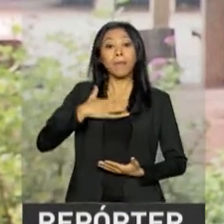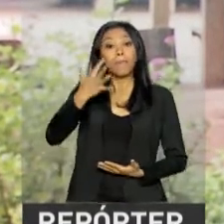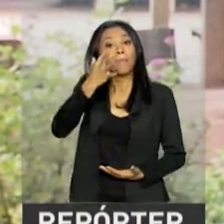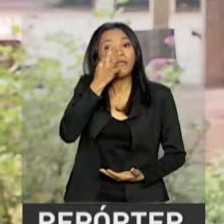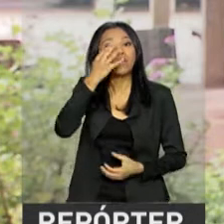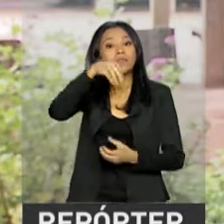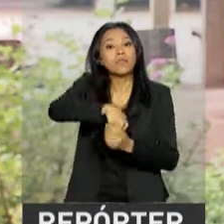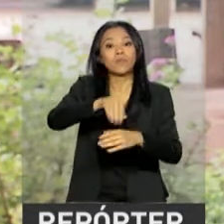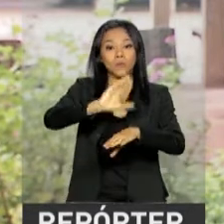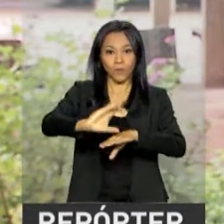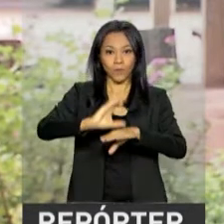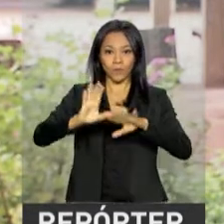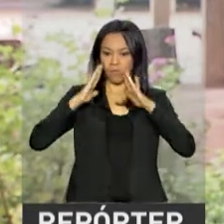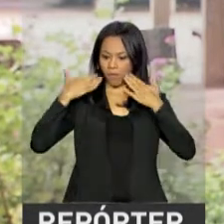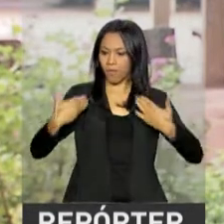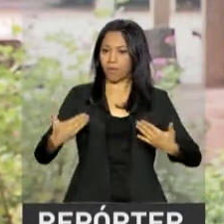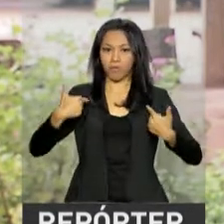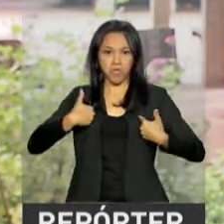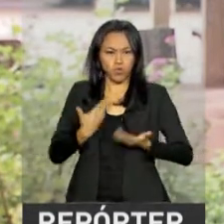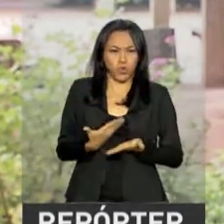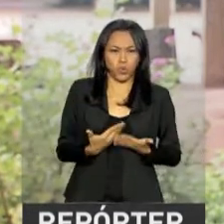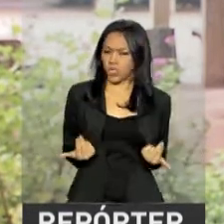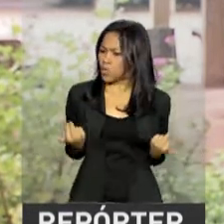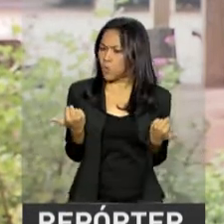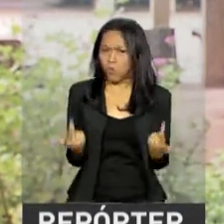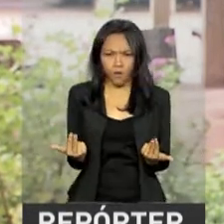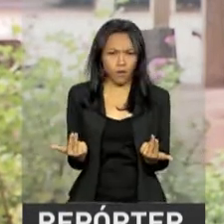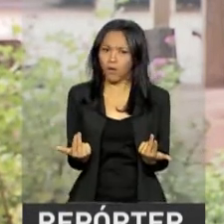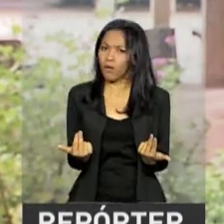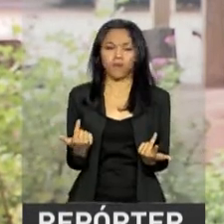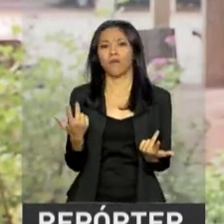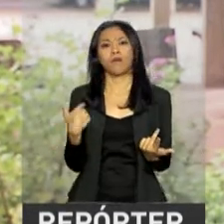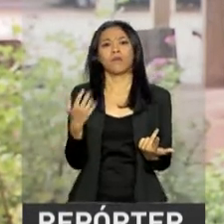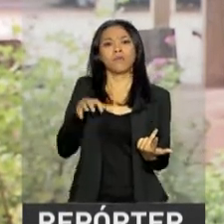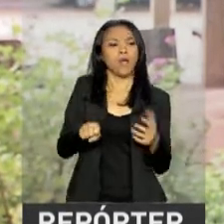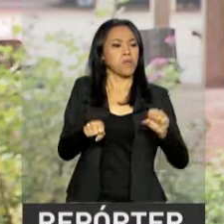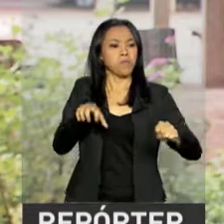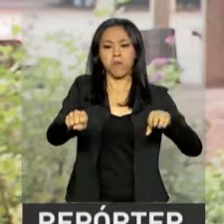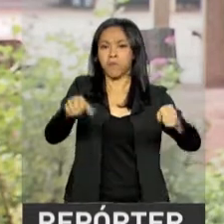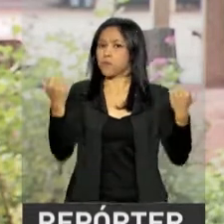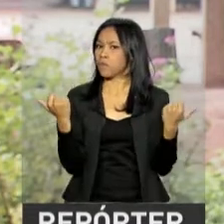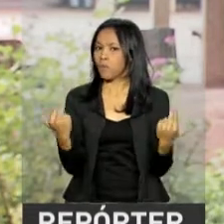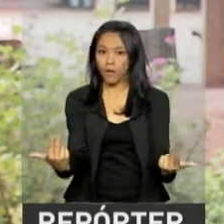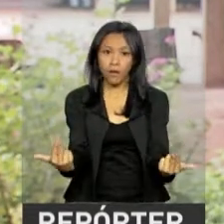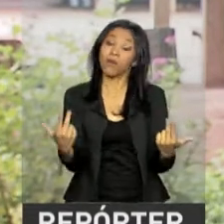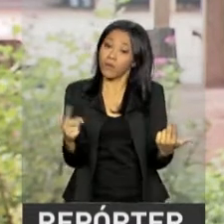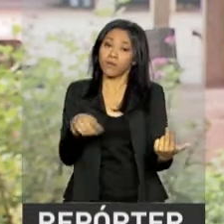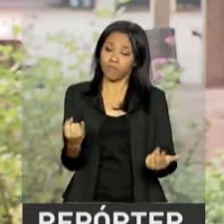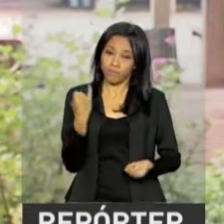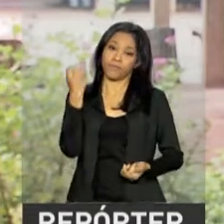de semi destacando estudando tanto quanto é e tentando ocupar esses espaços já é algo que é